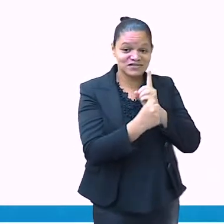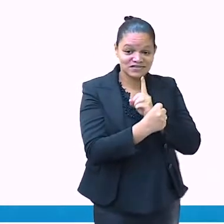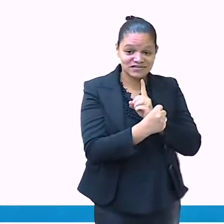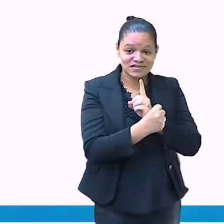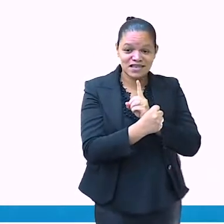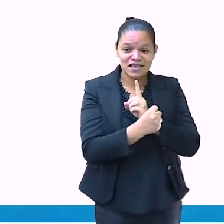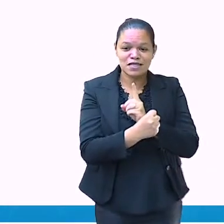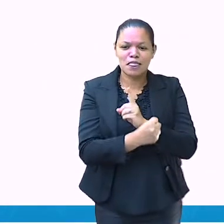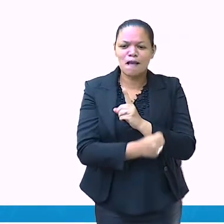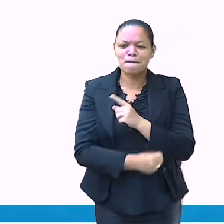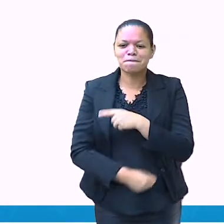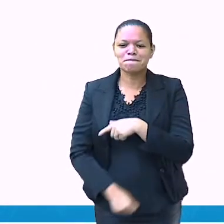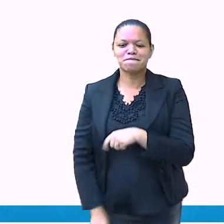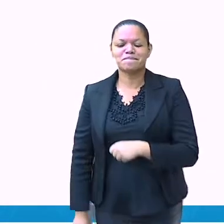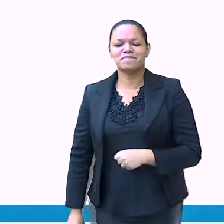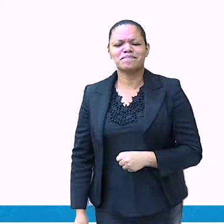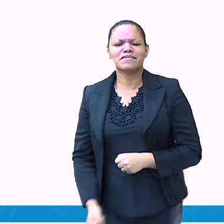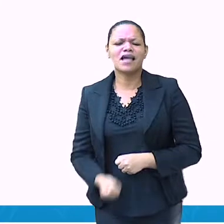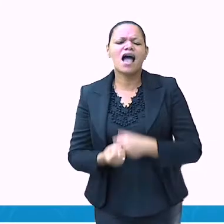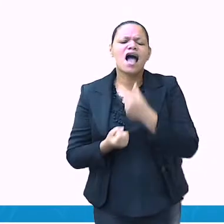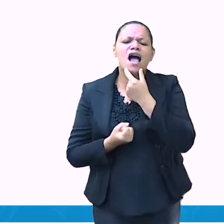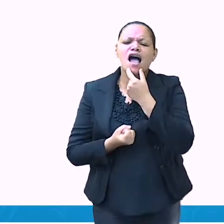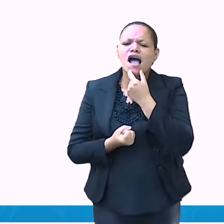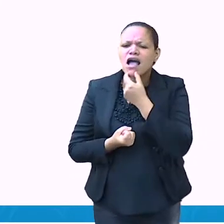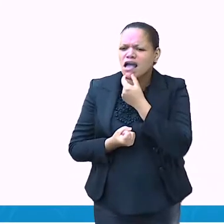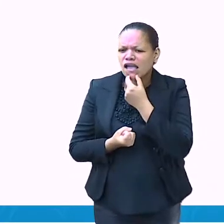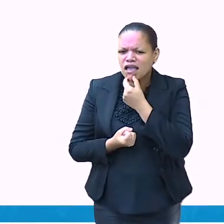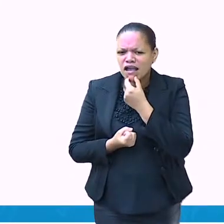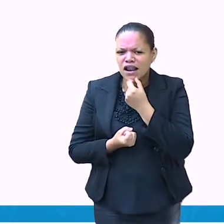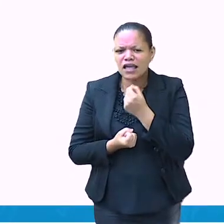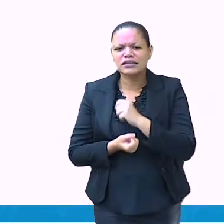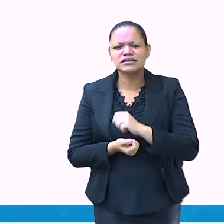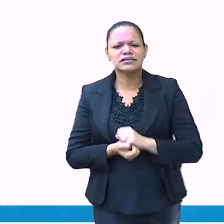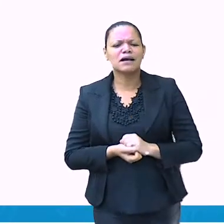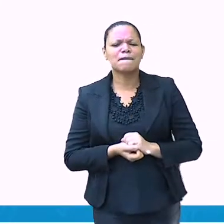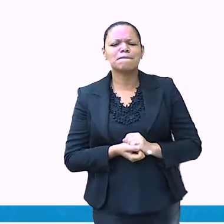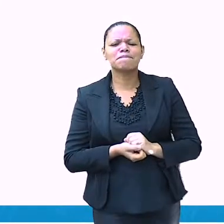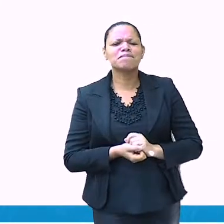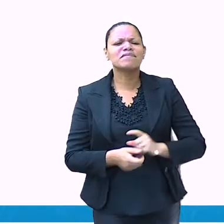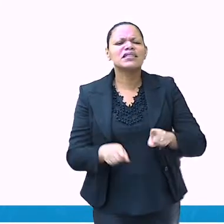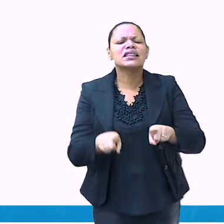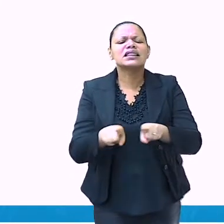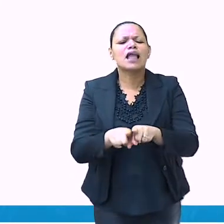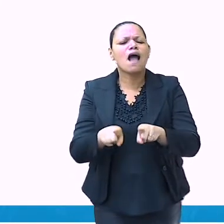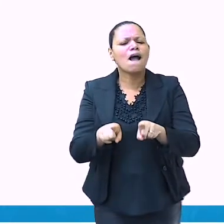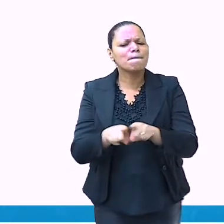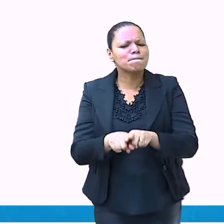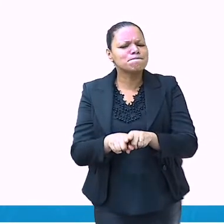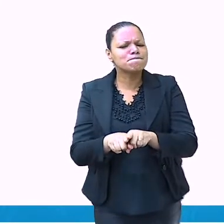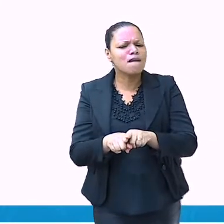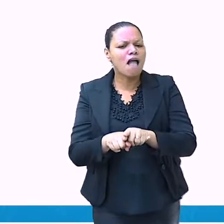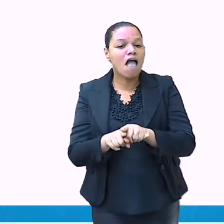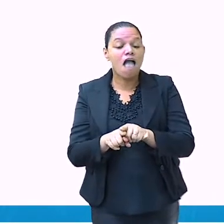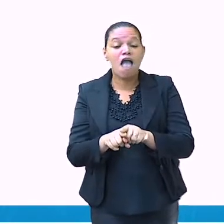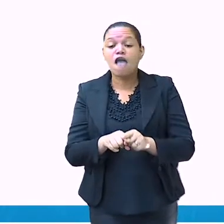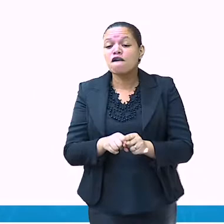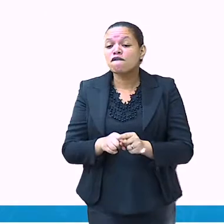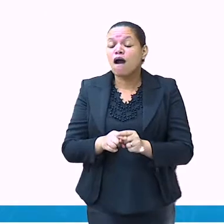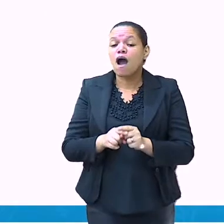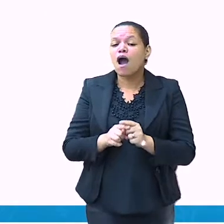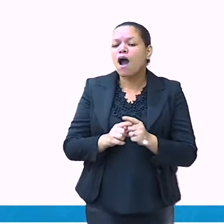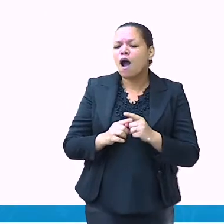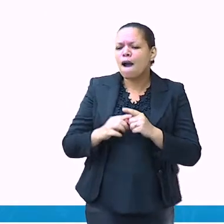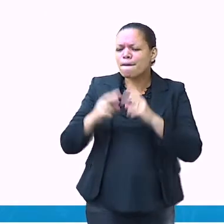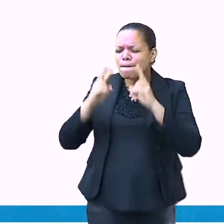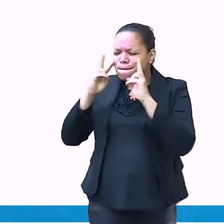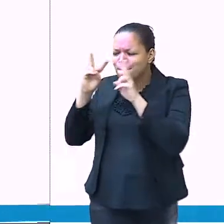Então, at the end of this lesson, you will be able to, vamos descobrir a leitura,